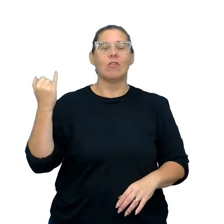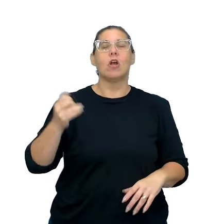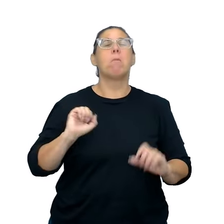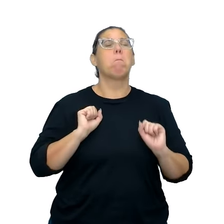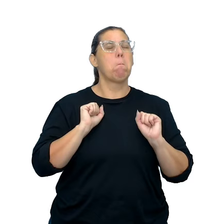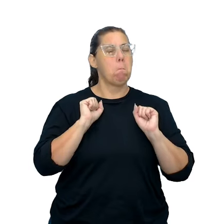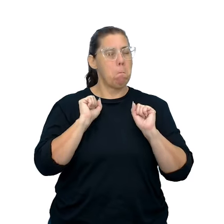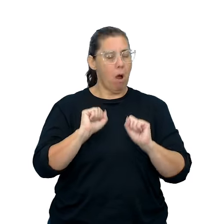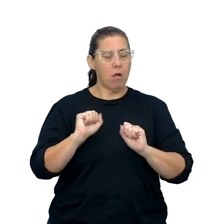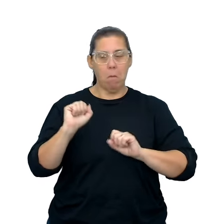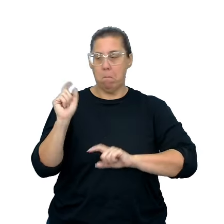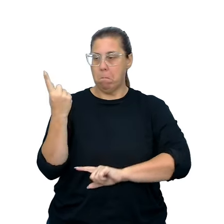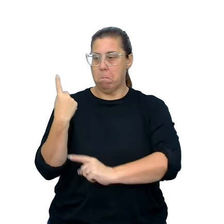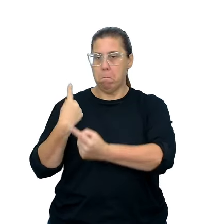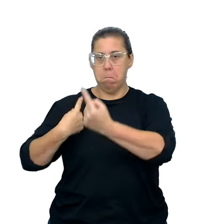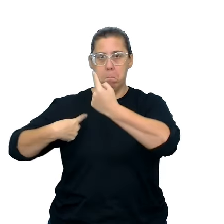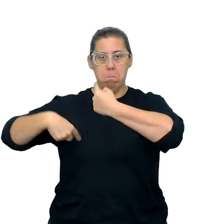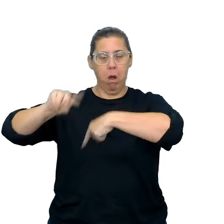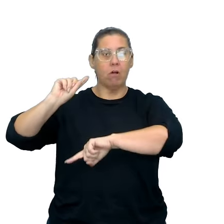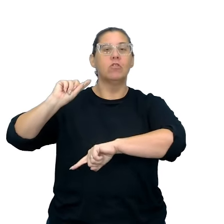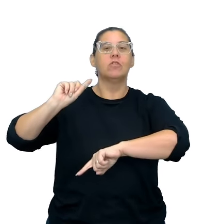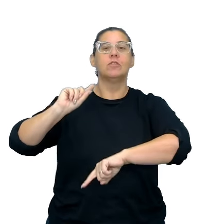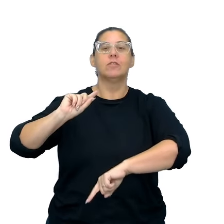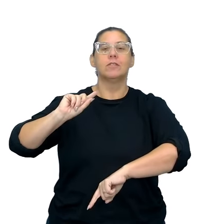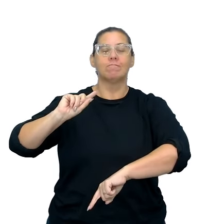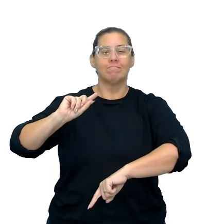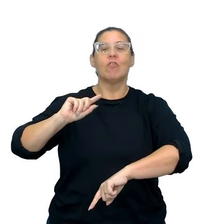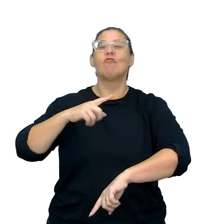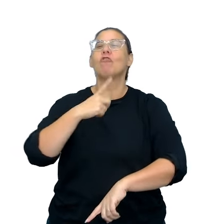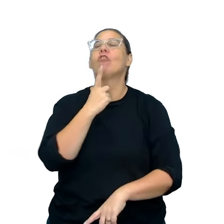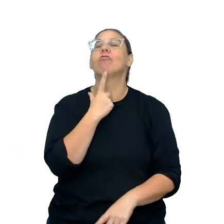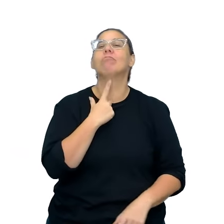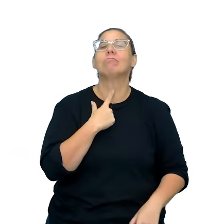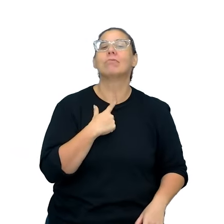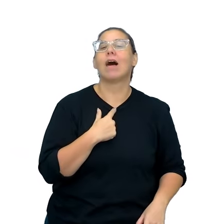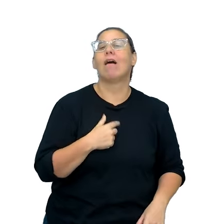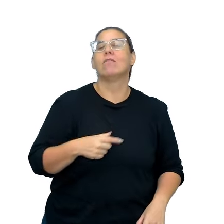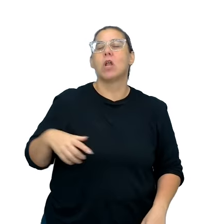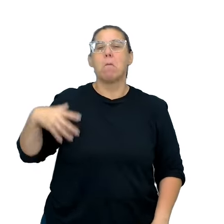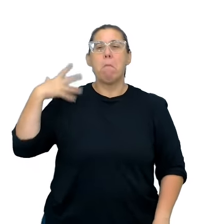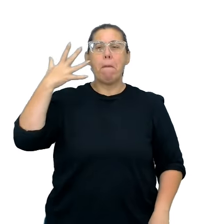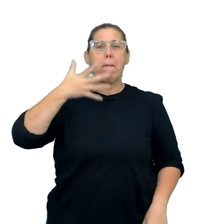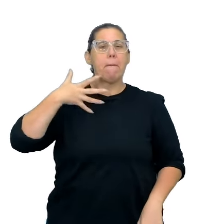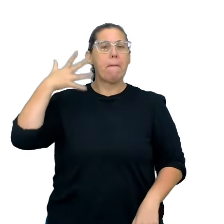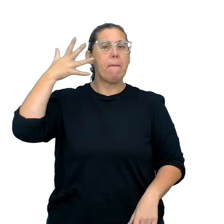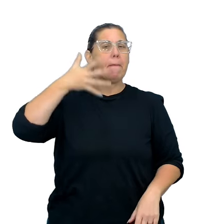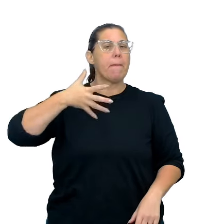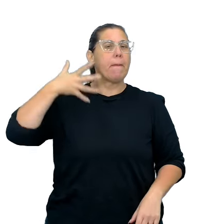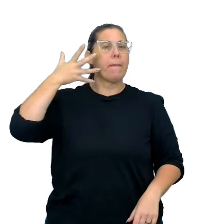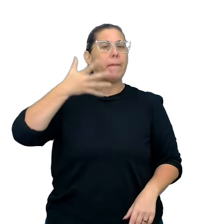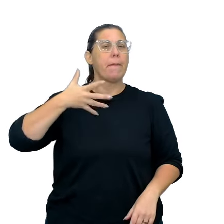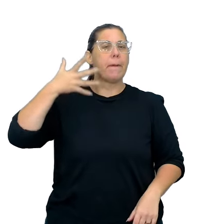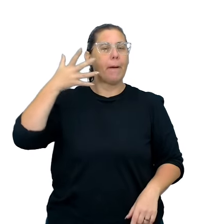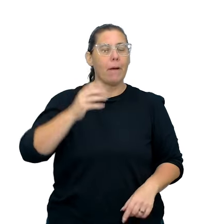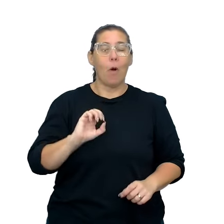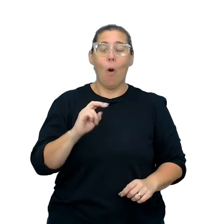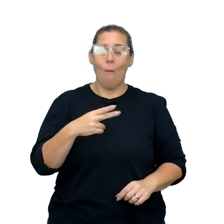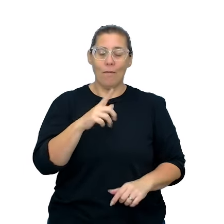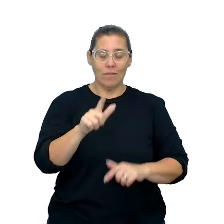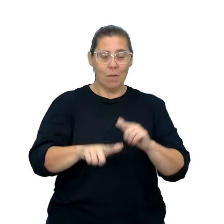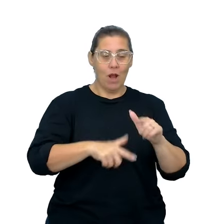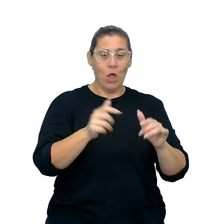ali desenvolver no estudante esse gosto, né, pelo falar em público ou então atuar na sociedade,